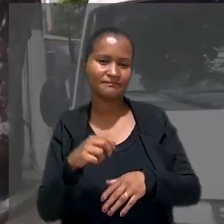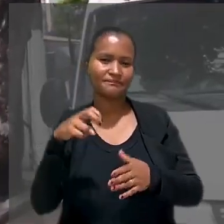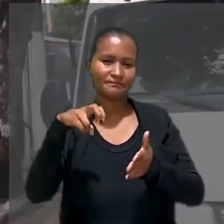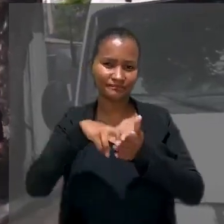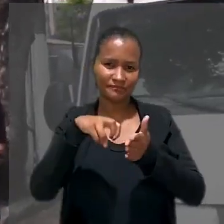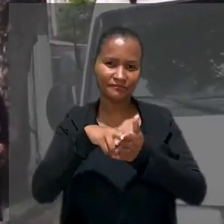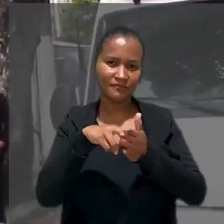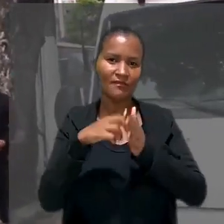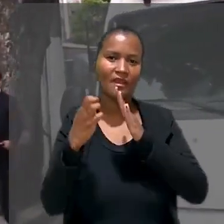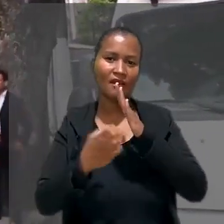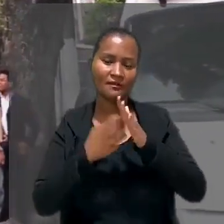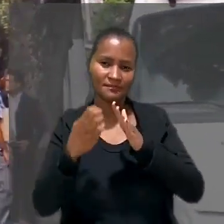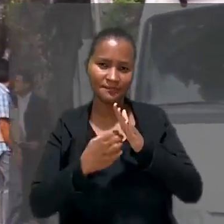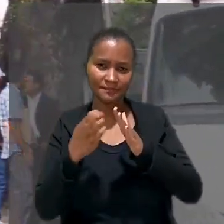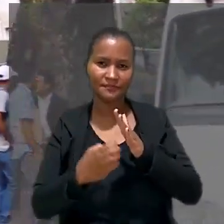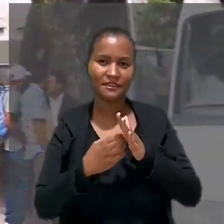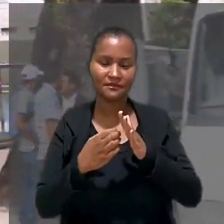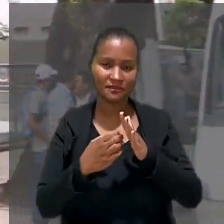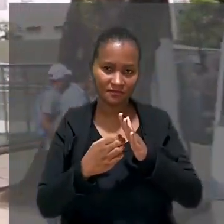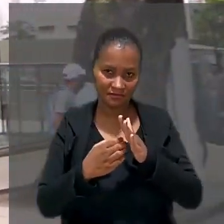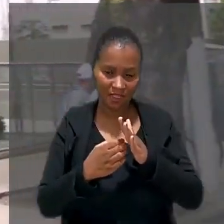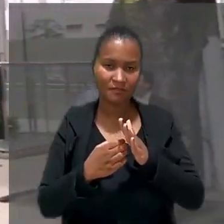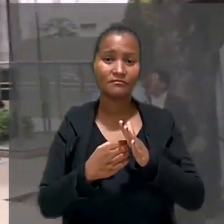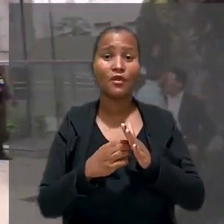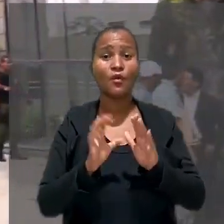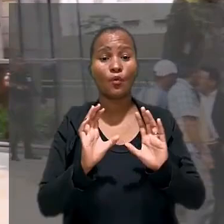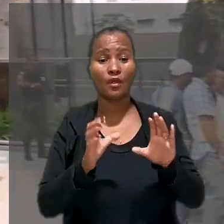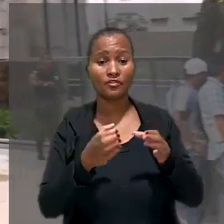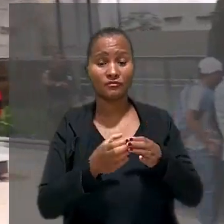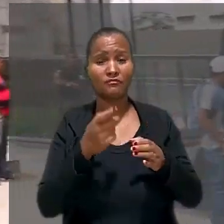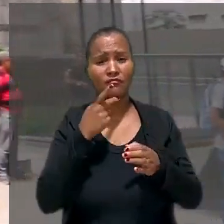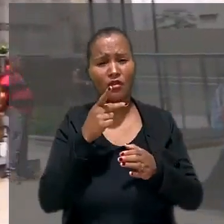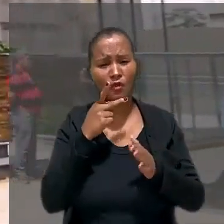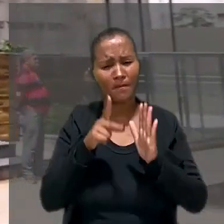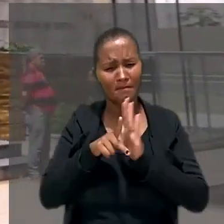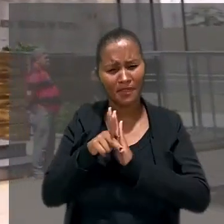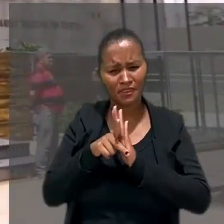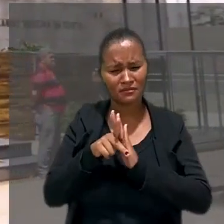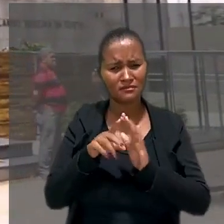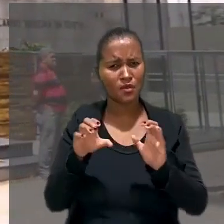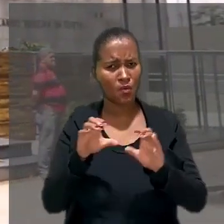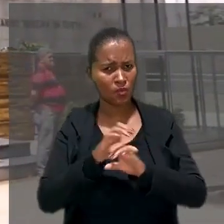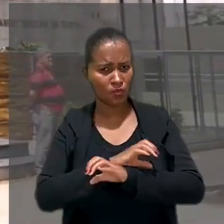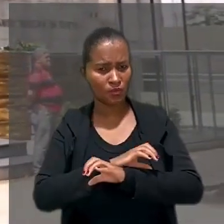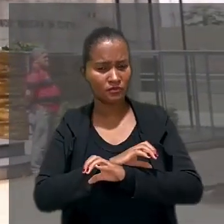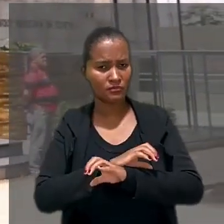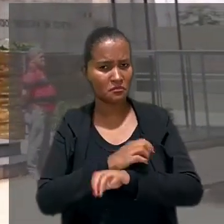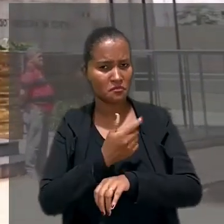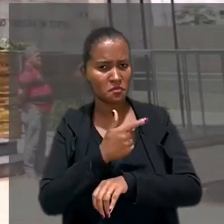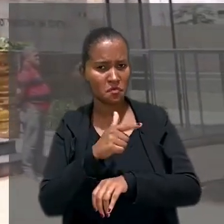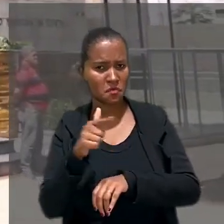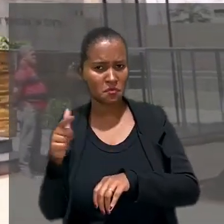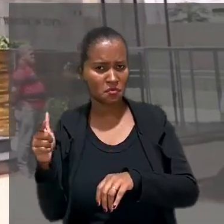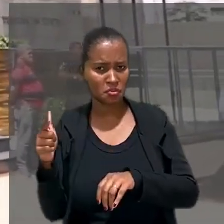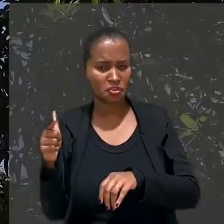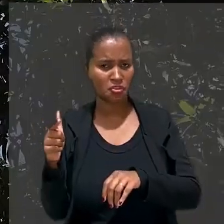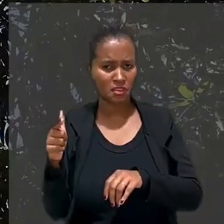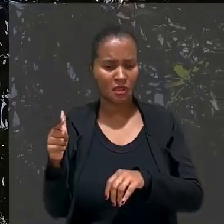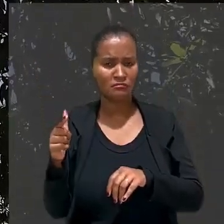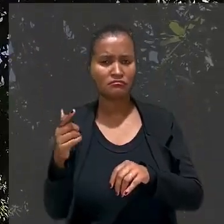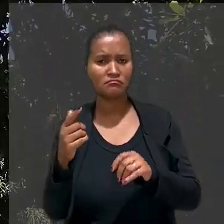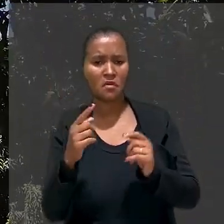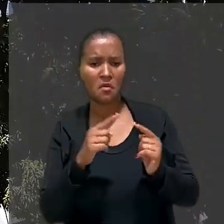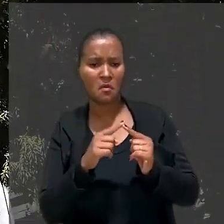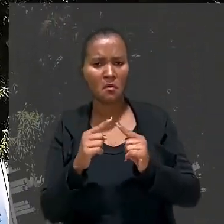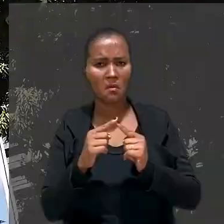pagar indenização ao empregado. Segundo o colegiado, apesar de a perícia técnica ter concluído que não havia coincidência